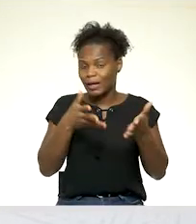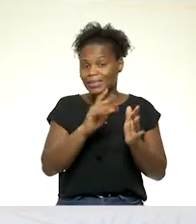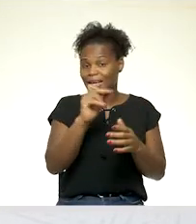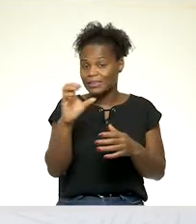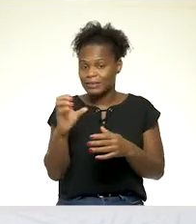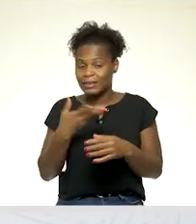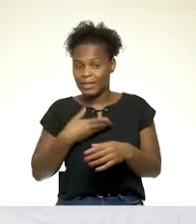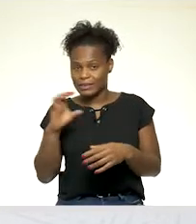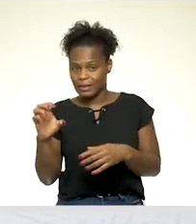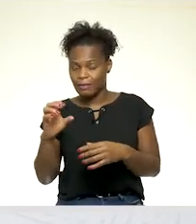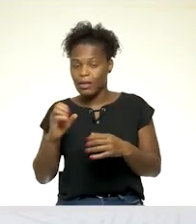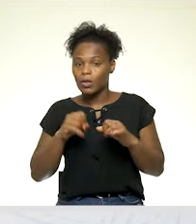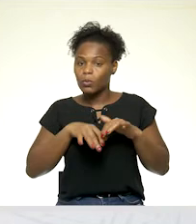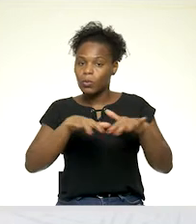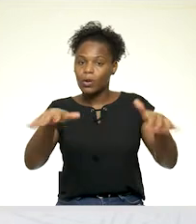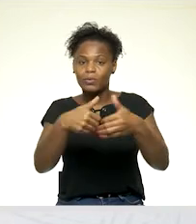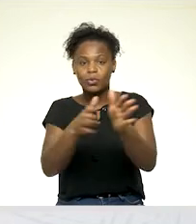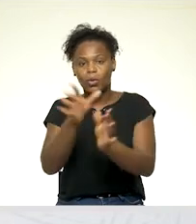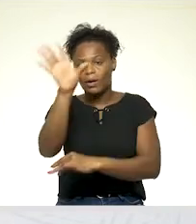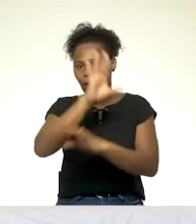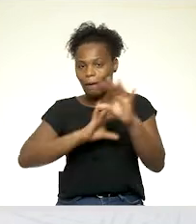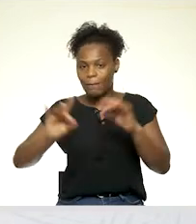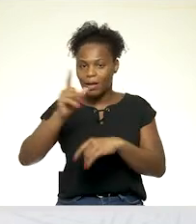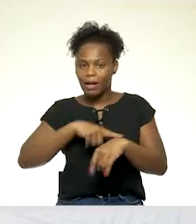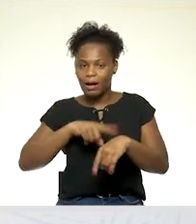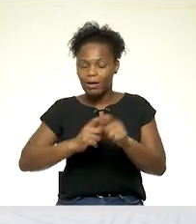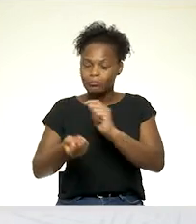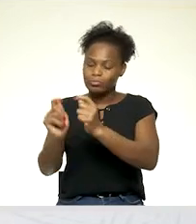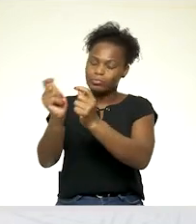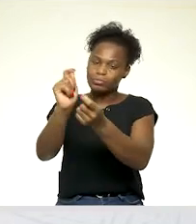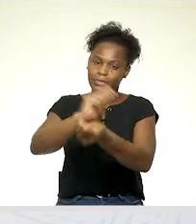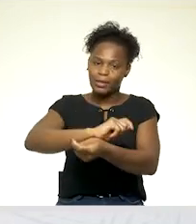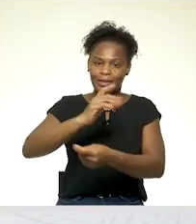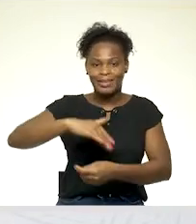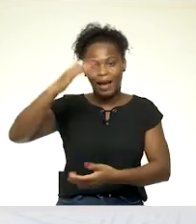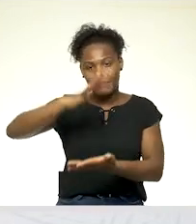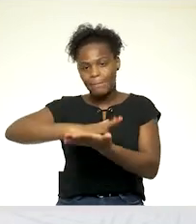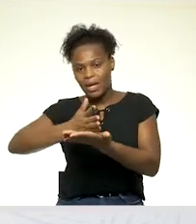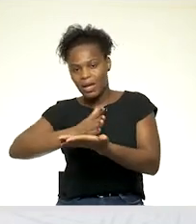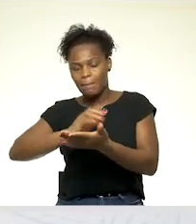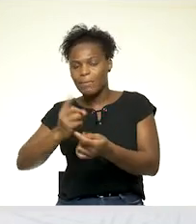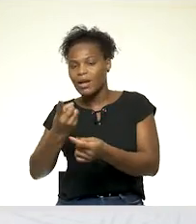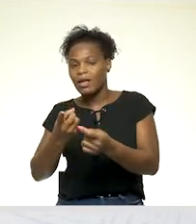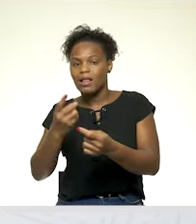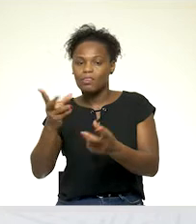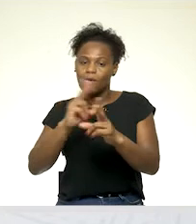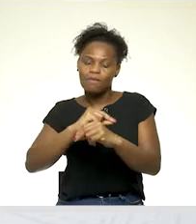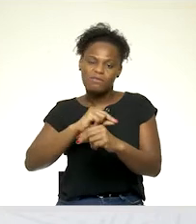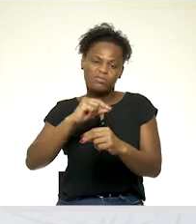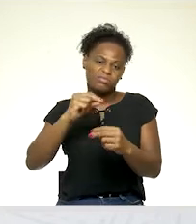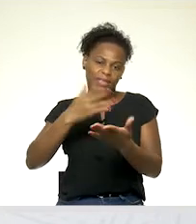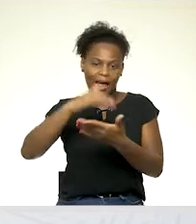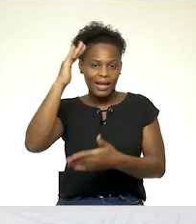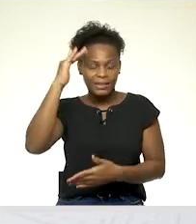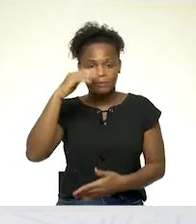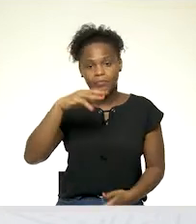praticamente toda a Europa. Foi uma época de transição da Idade Média à Idade Moderna. E